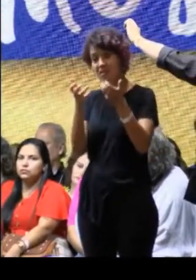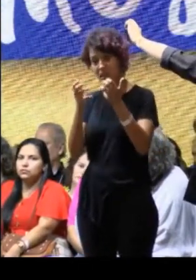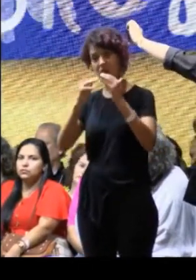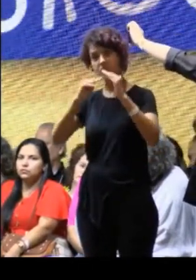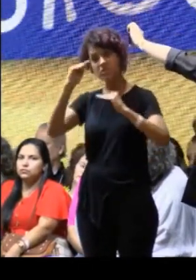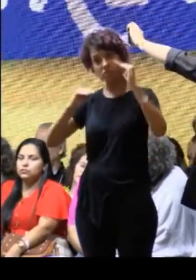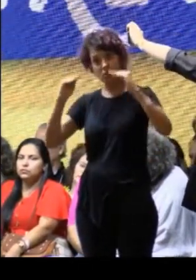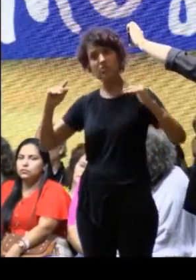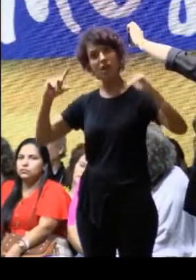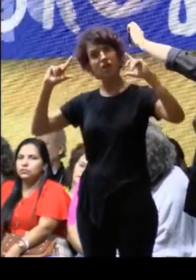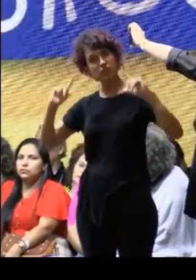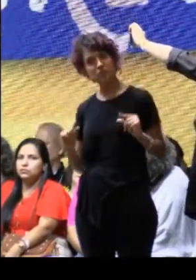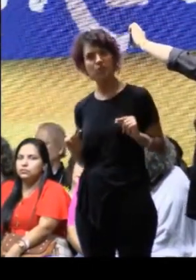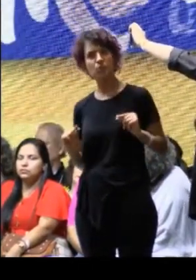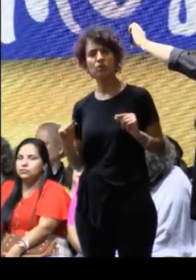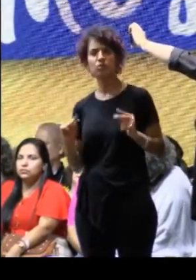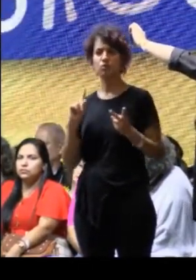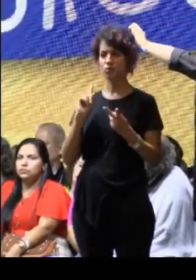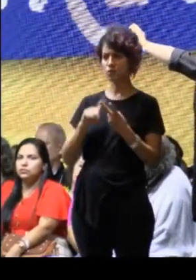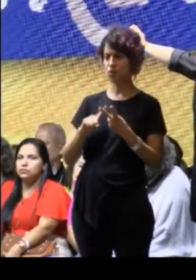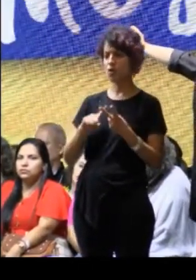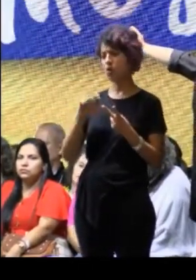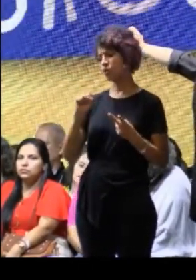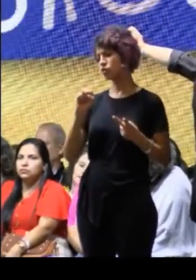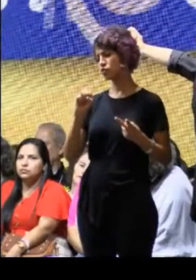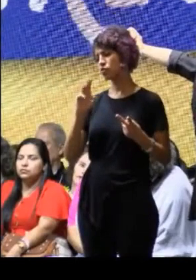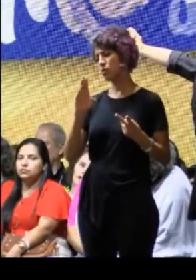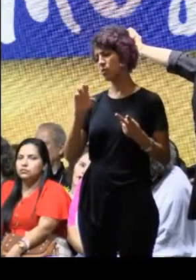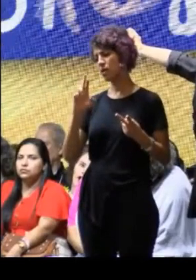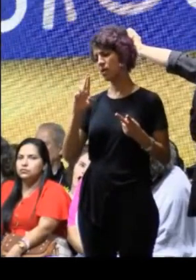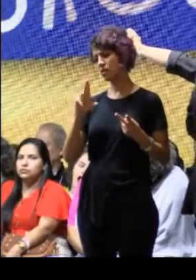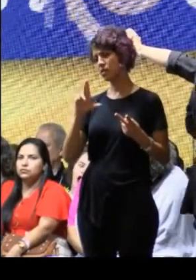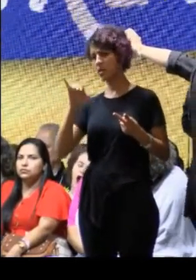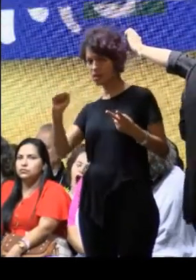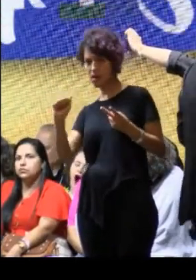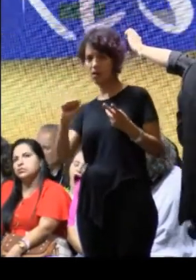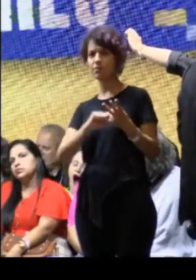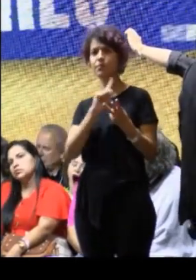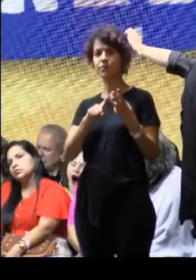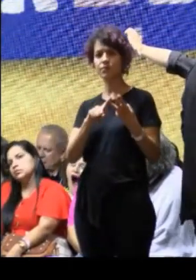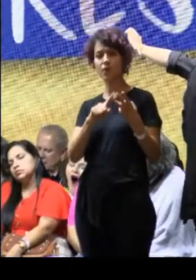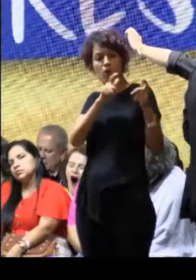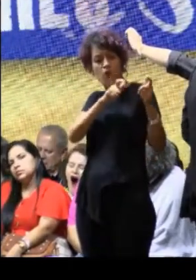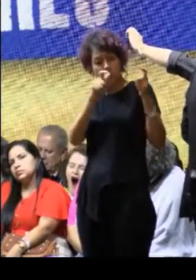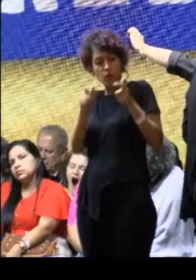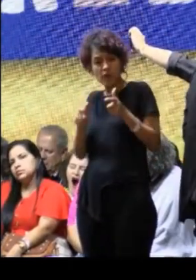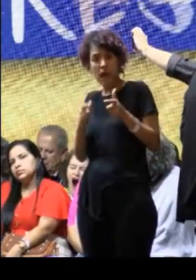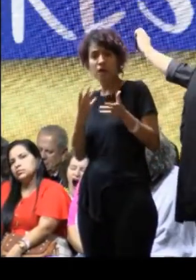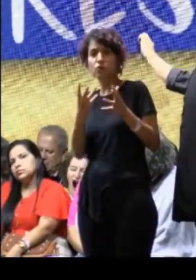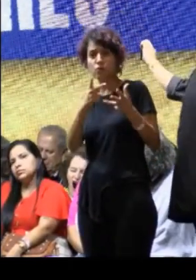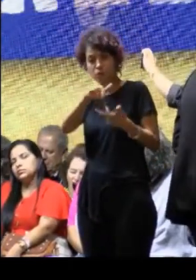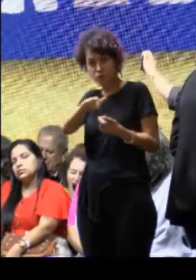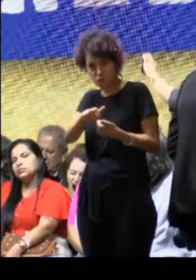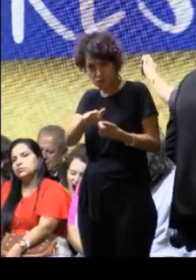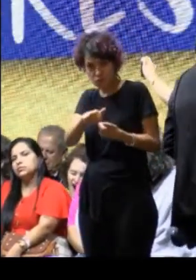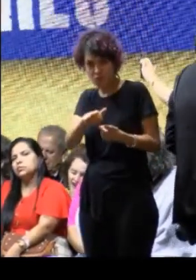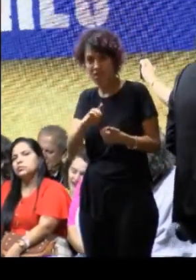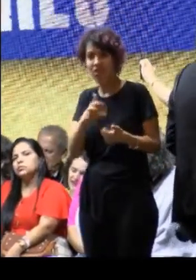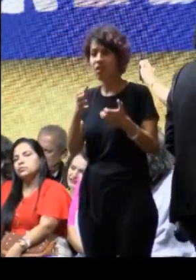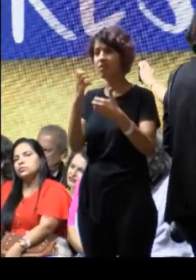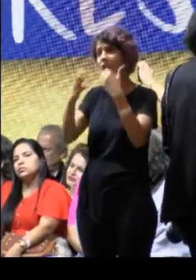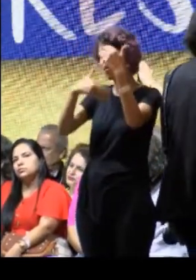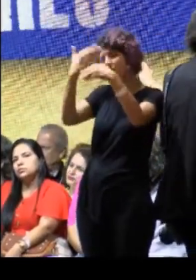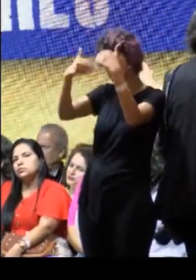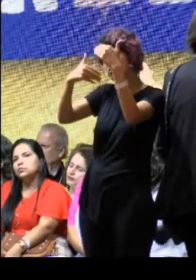desigualdade, recuperar a soberania e o seu lugar no mundo, Se quer voltar a crescer em benefício